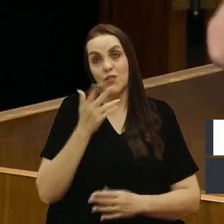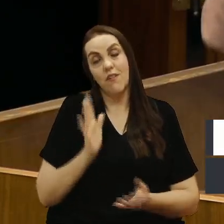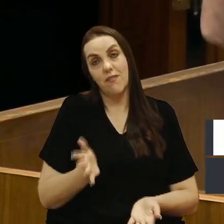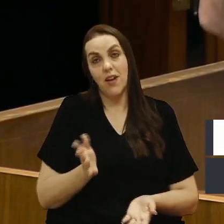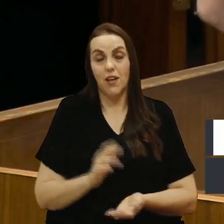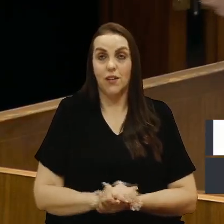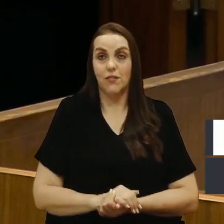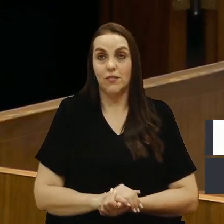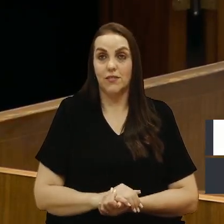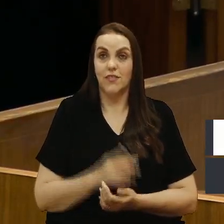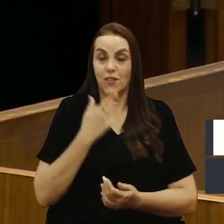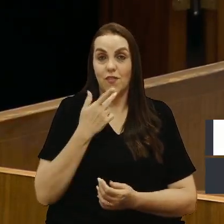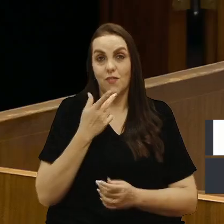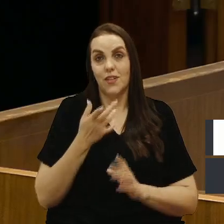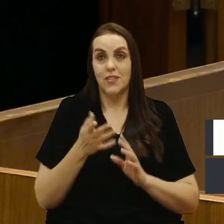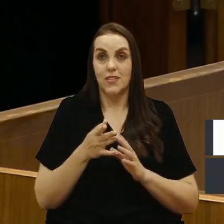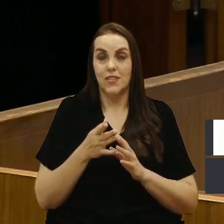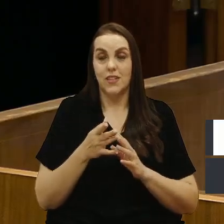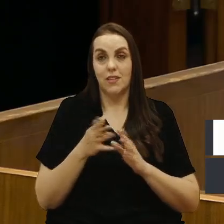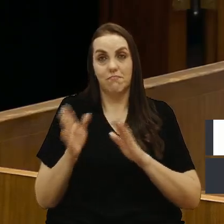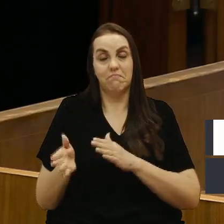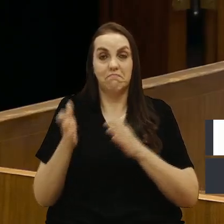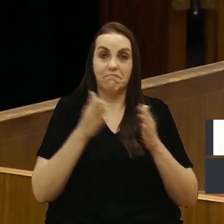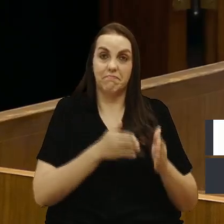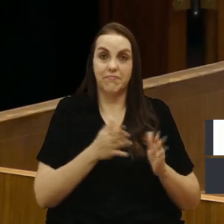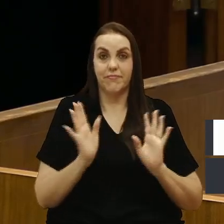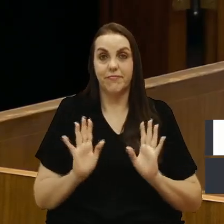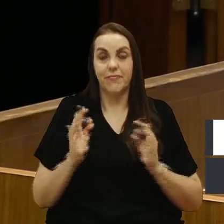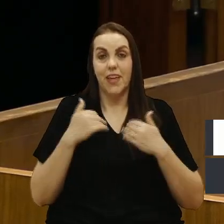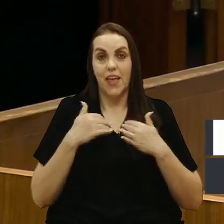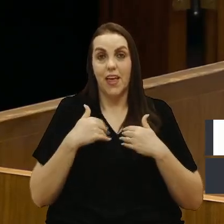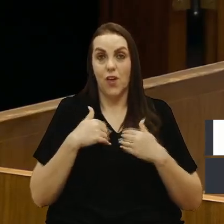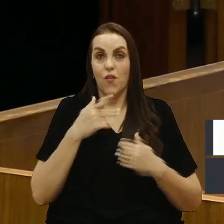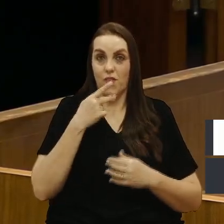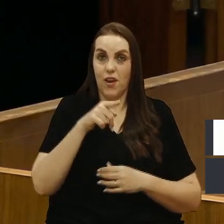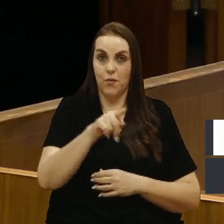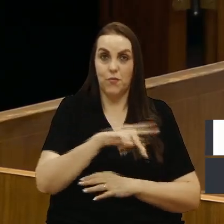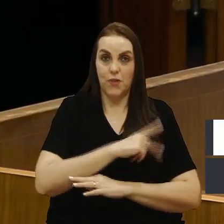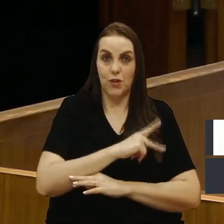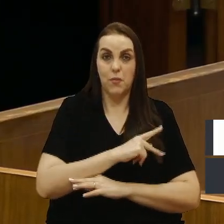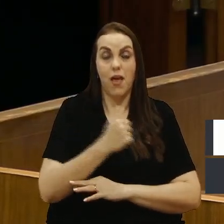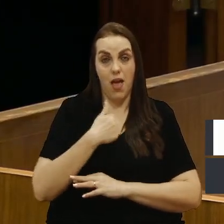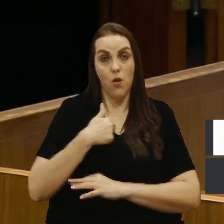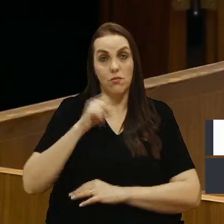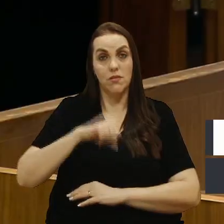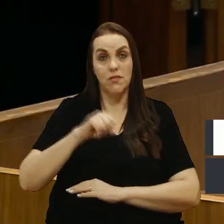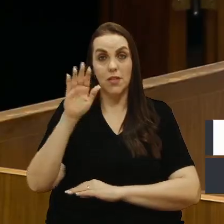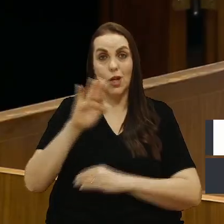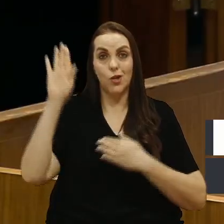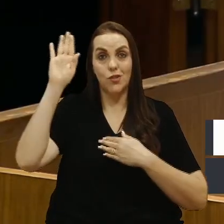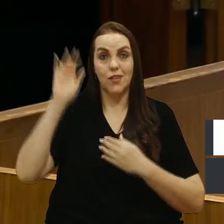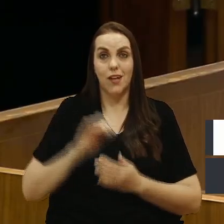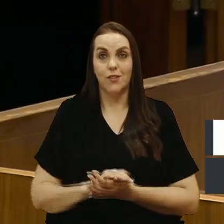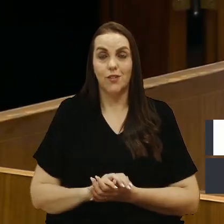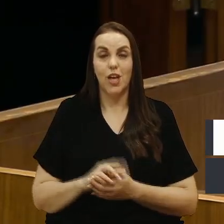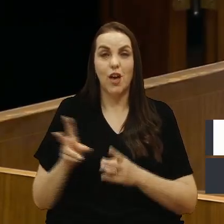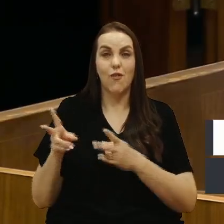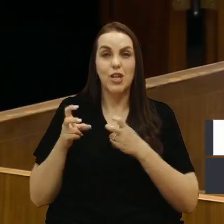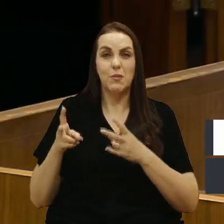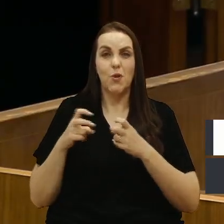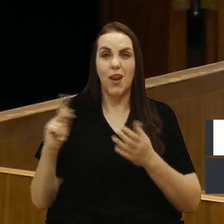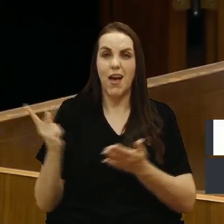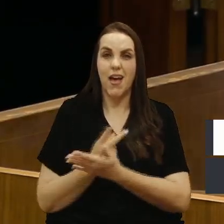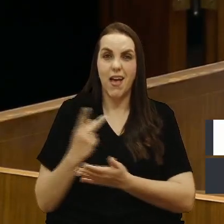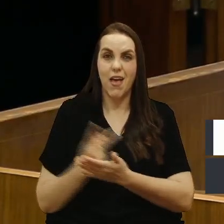um pouco fazendo um contraponto aqui no vereador Pedro, aqui, eu serei candidato. E se tem uma coisa que eu vou explorar é os erros do Odiló. Se